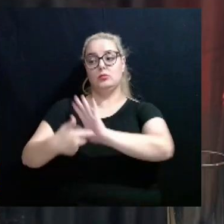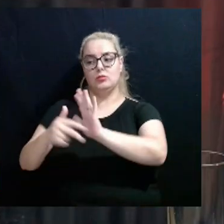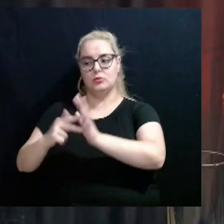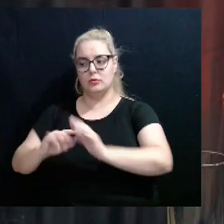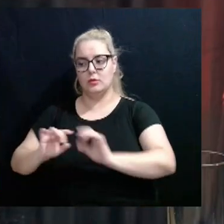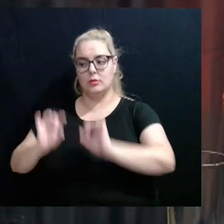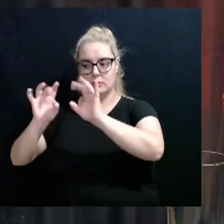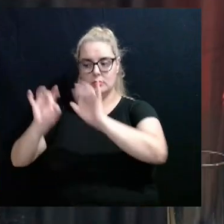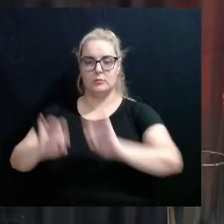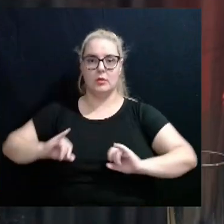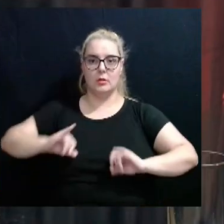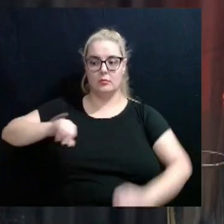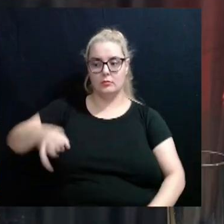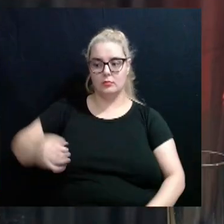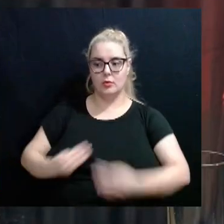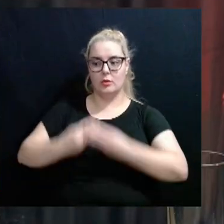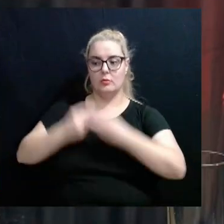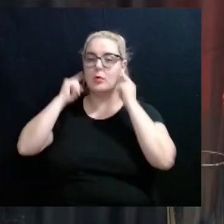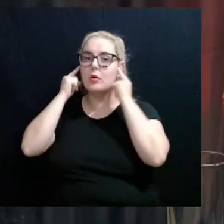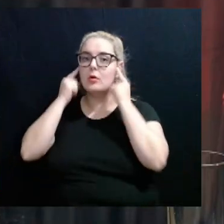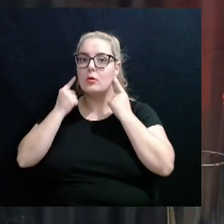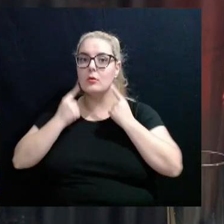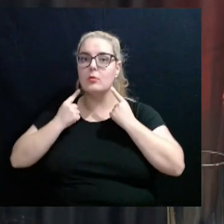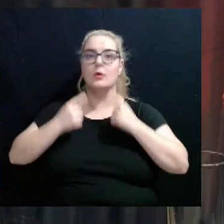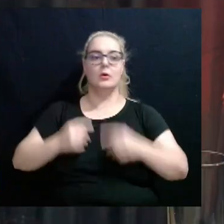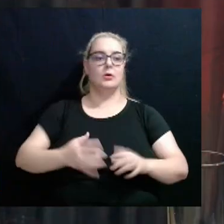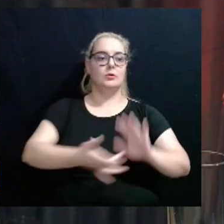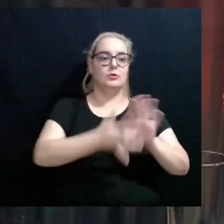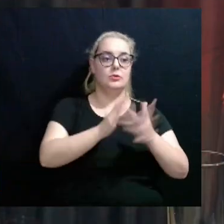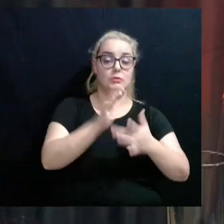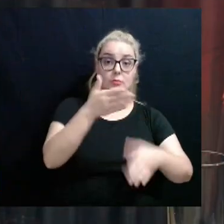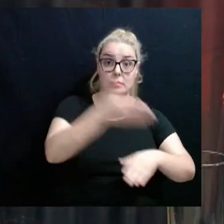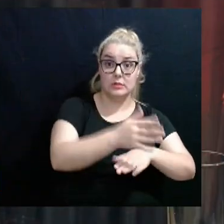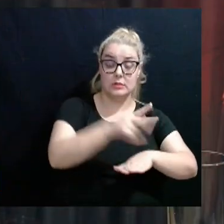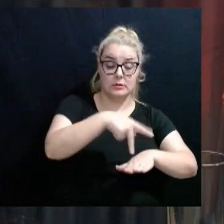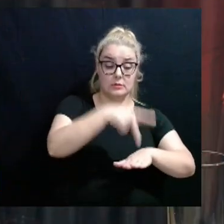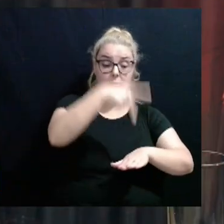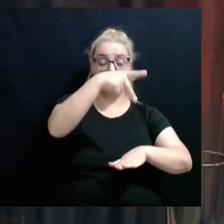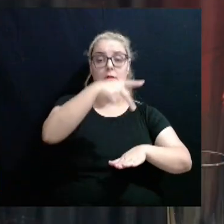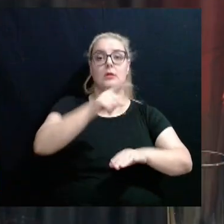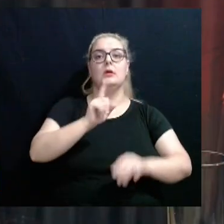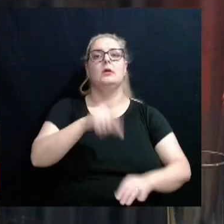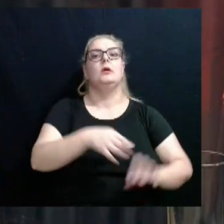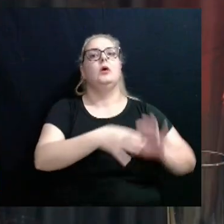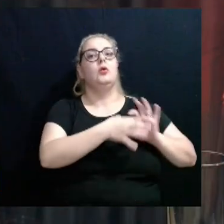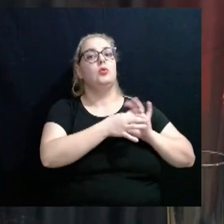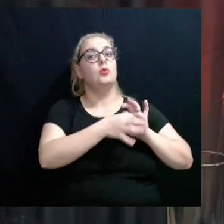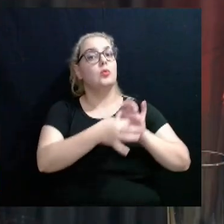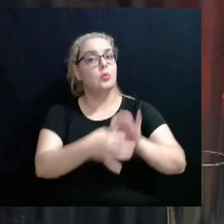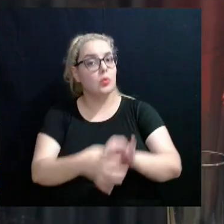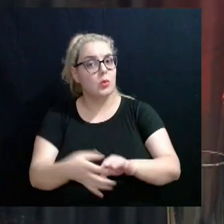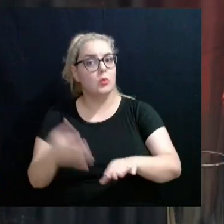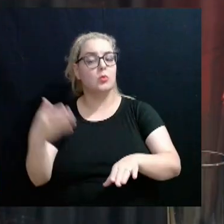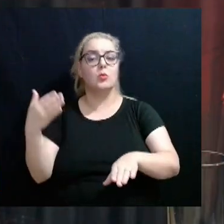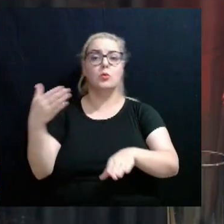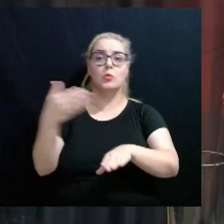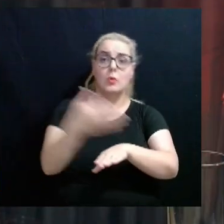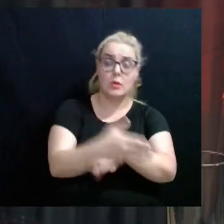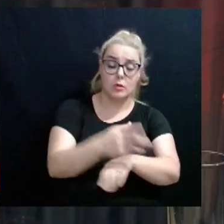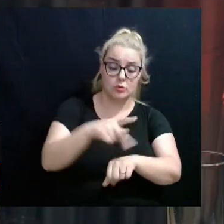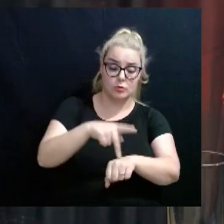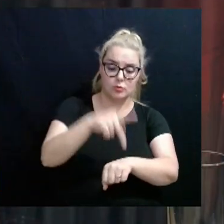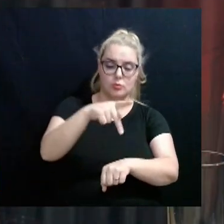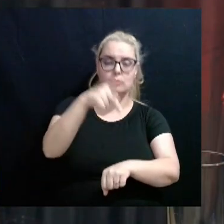Jesus participa desta Páscoa, e é no contexto da participação da Páscoa judaica que